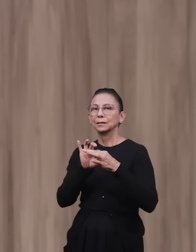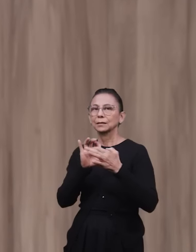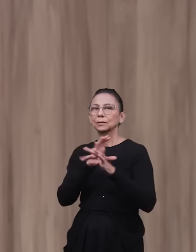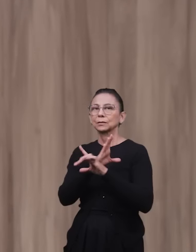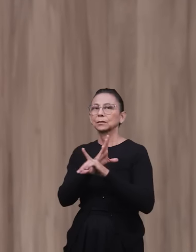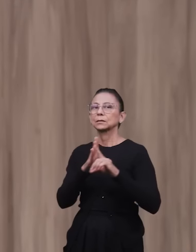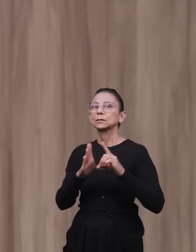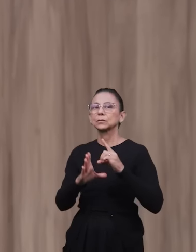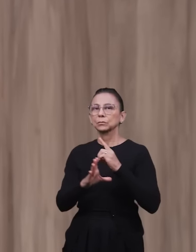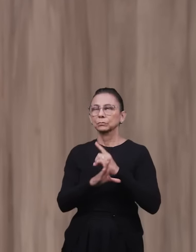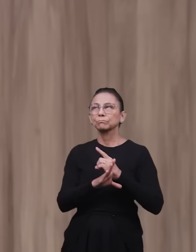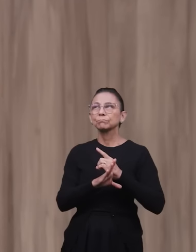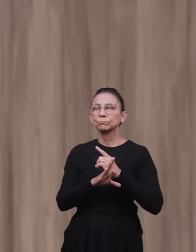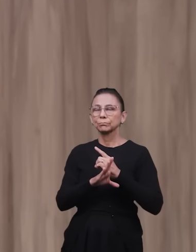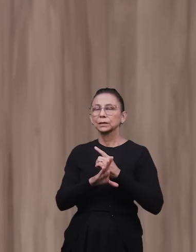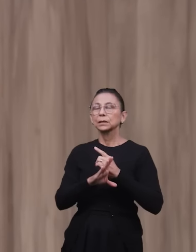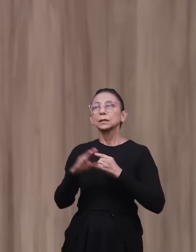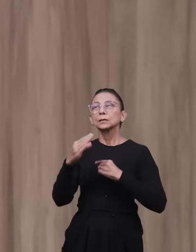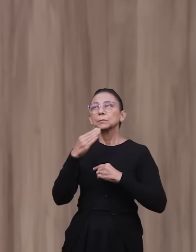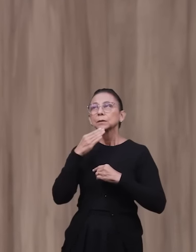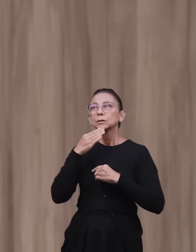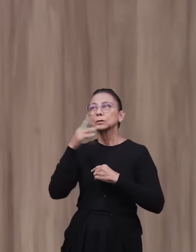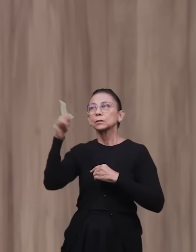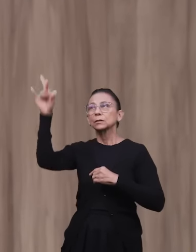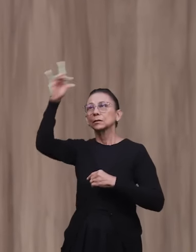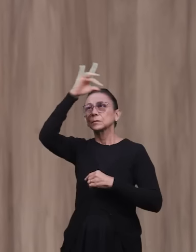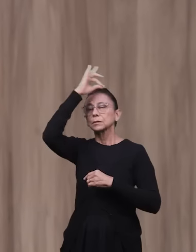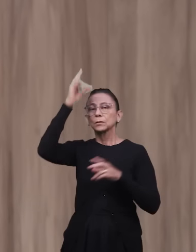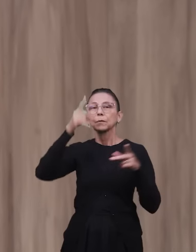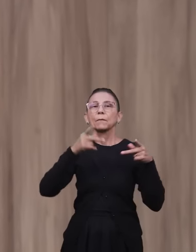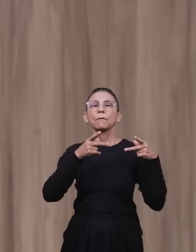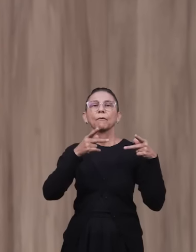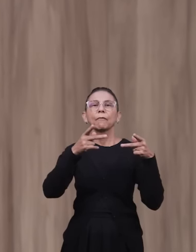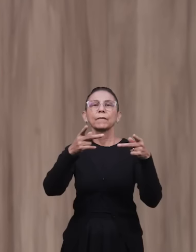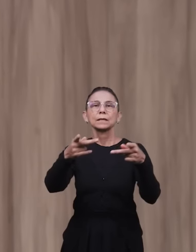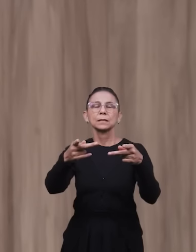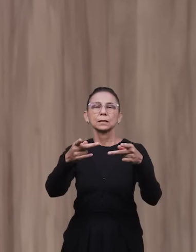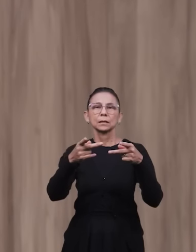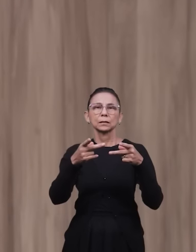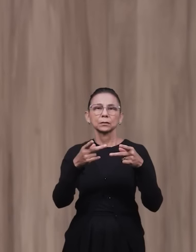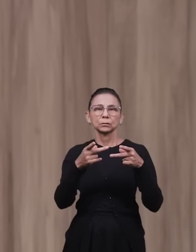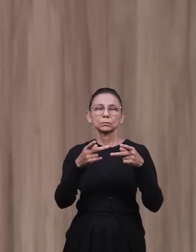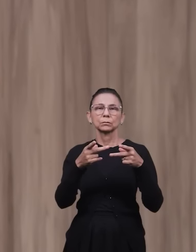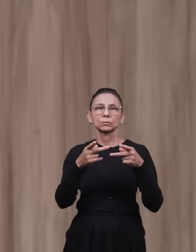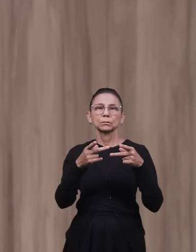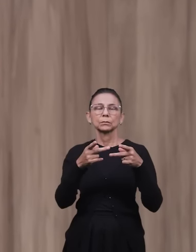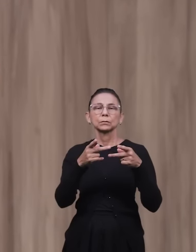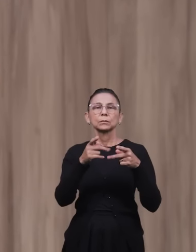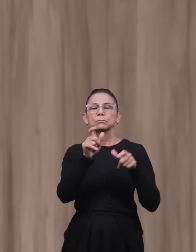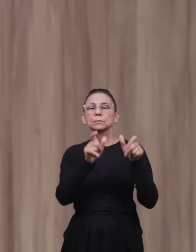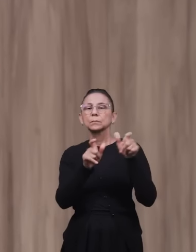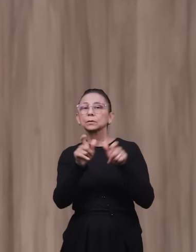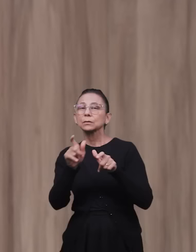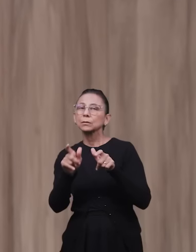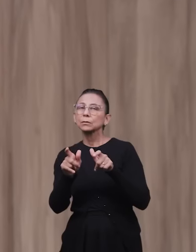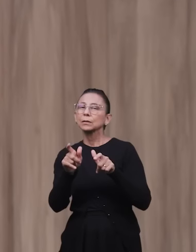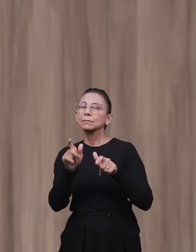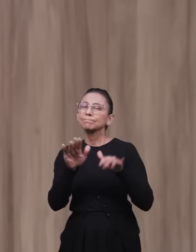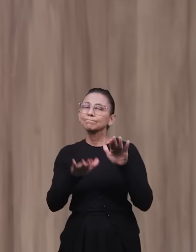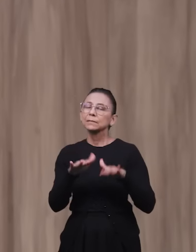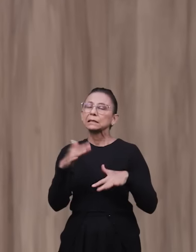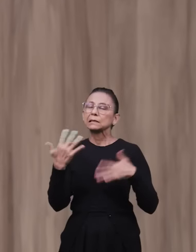nesse instante, participando deste culto. Senhor, que o Teu Espírito Santo esteja visitando a cada um desses